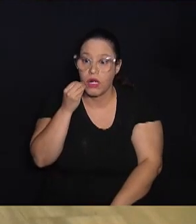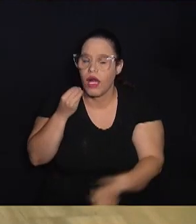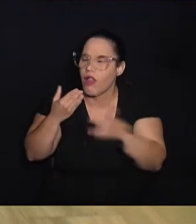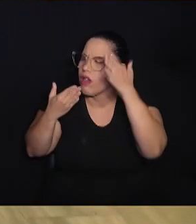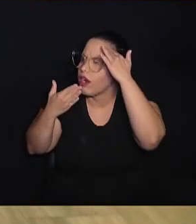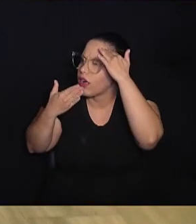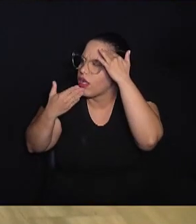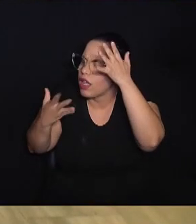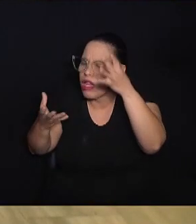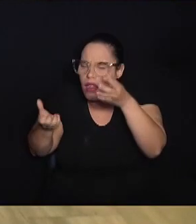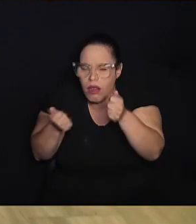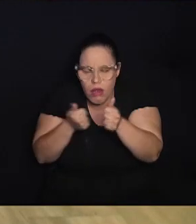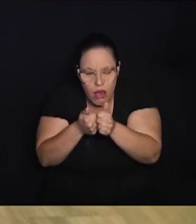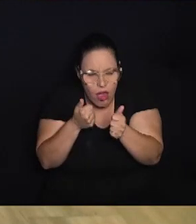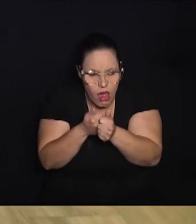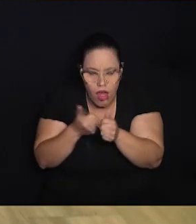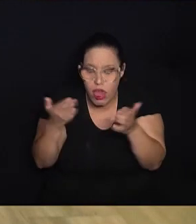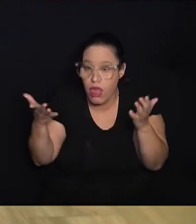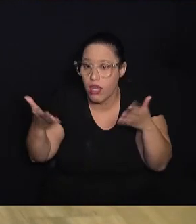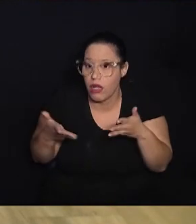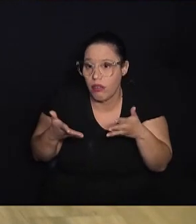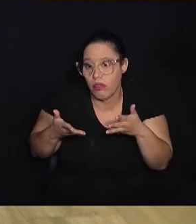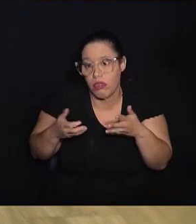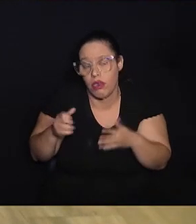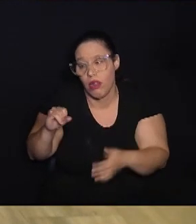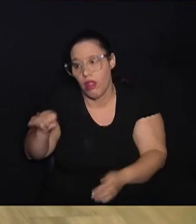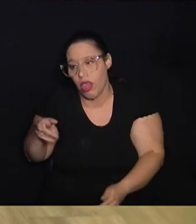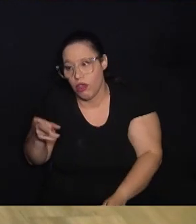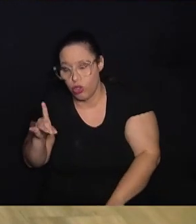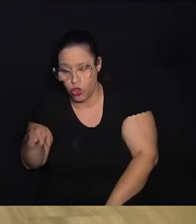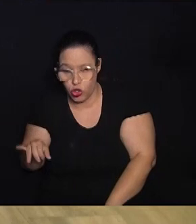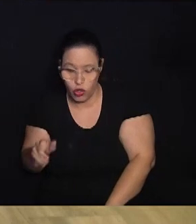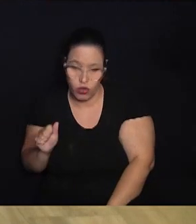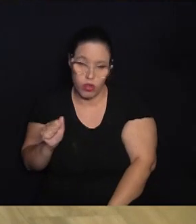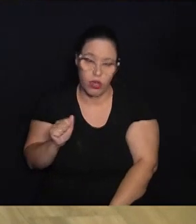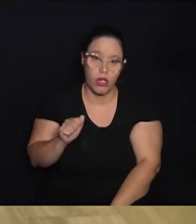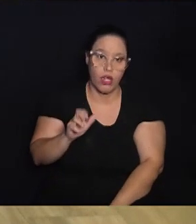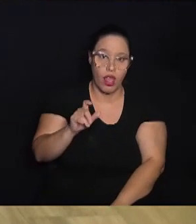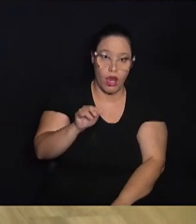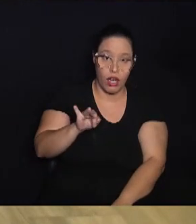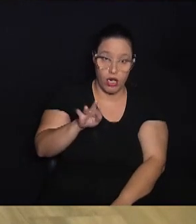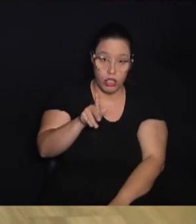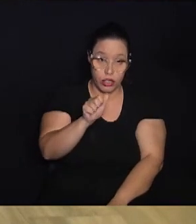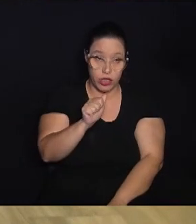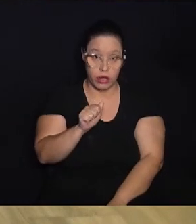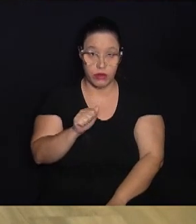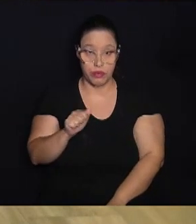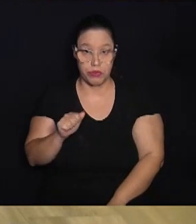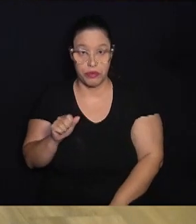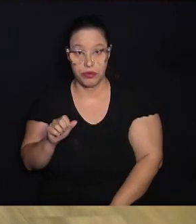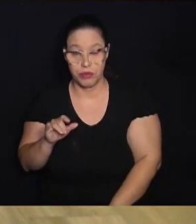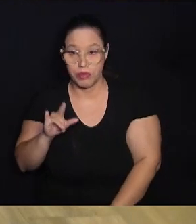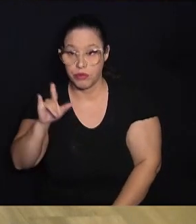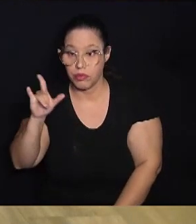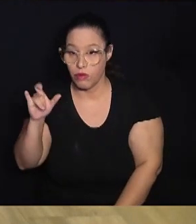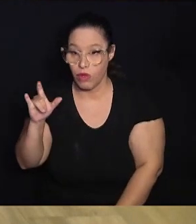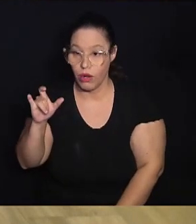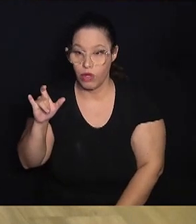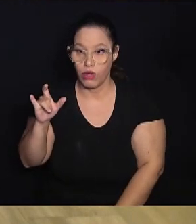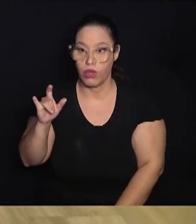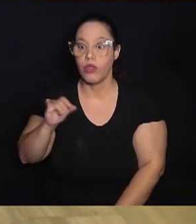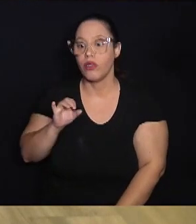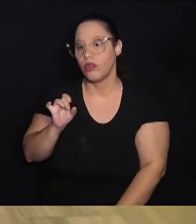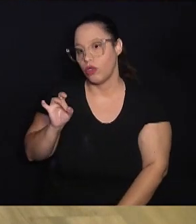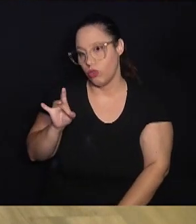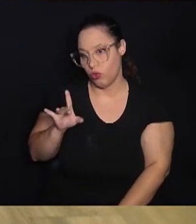demais a participação de vocês aqui DJ né DJ a gente já deixou @ só dando gizada né para quem